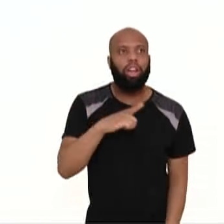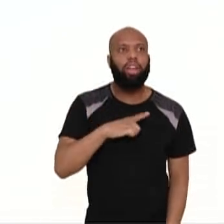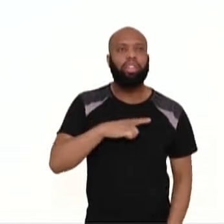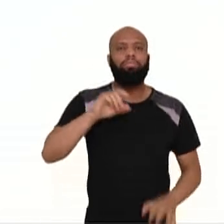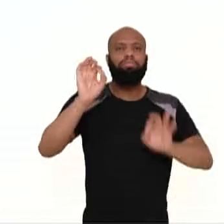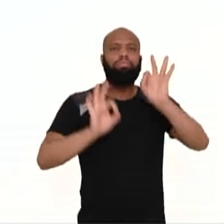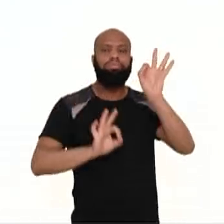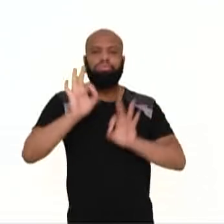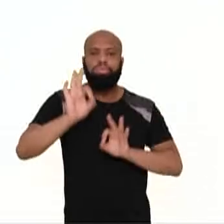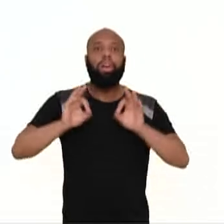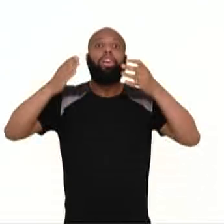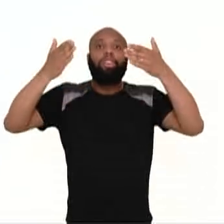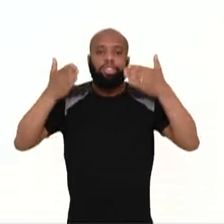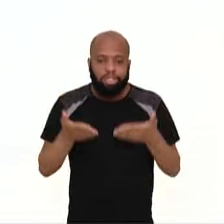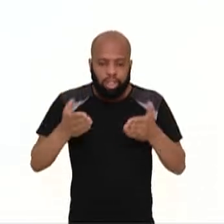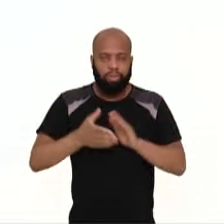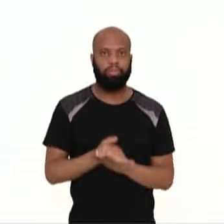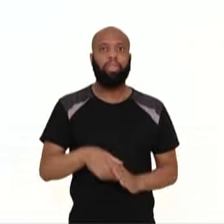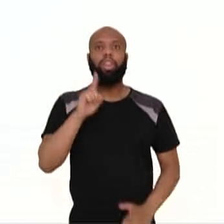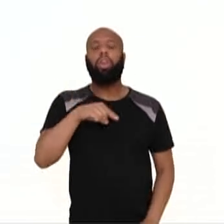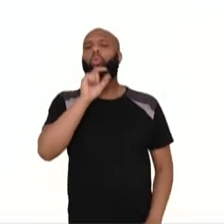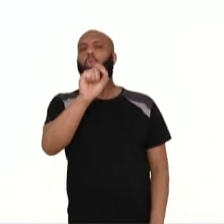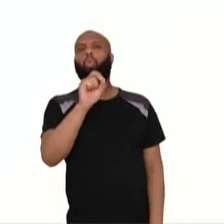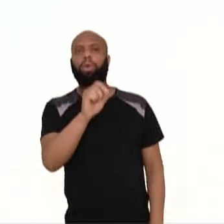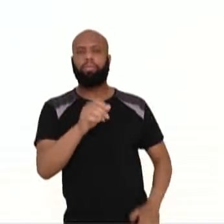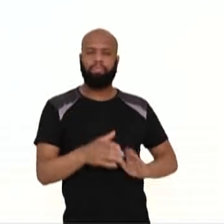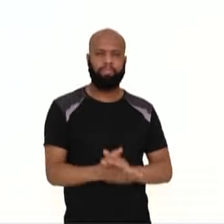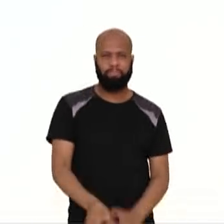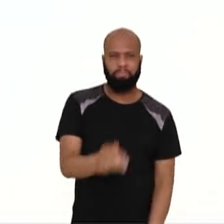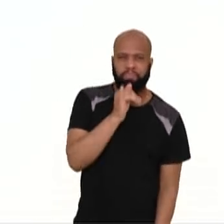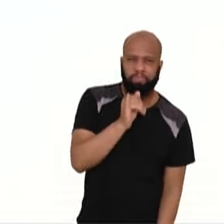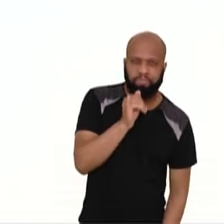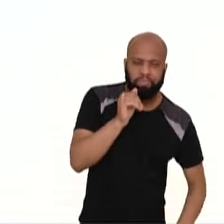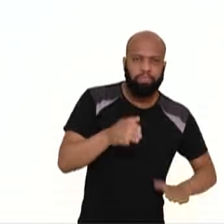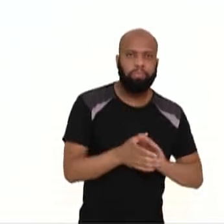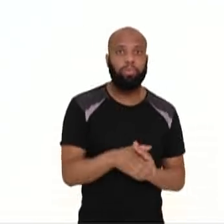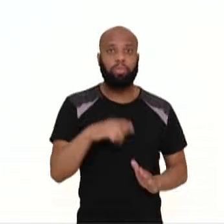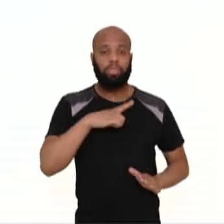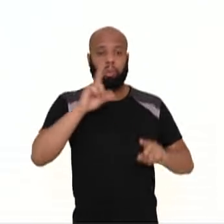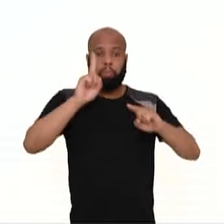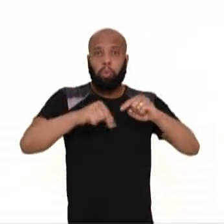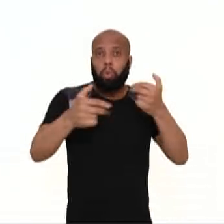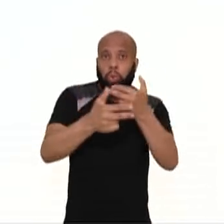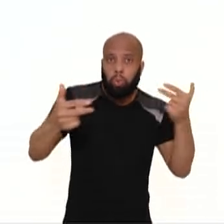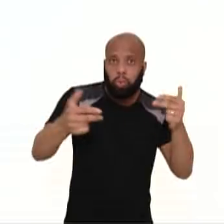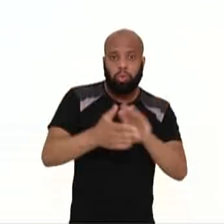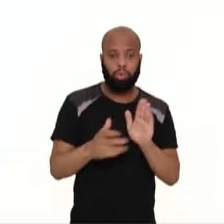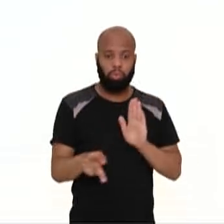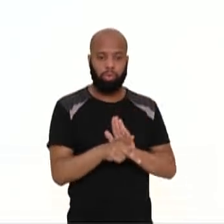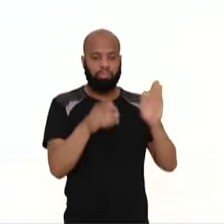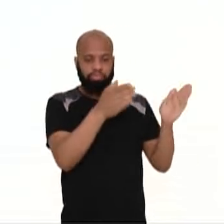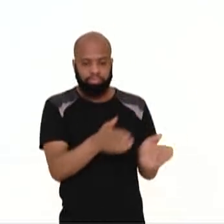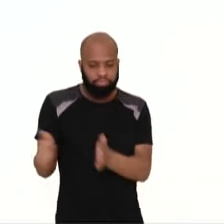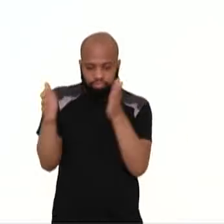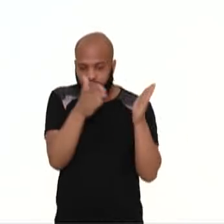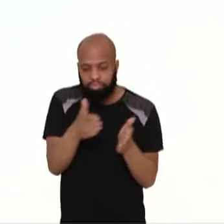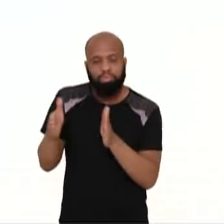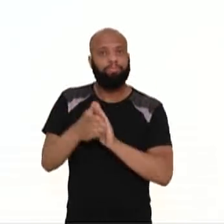uma organização aqui. São exemplos, vamos tentar entender. Produtos de uma linha de